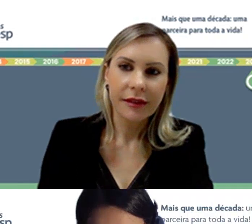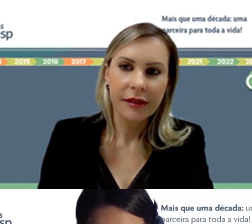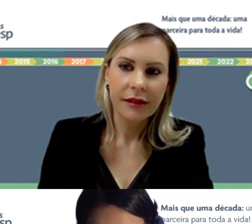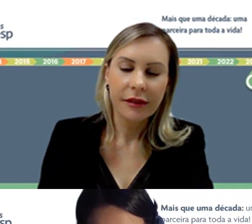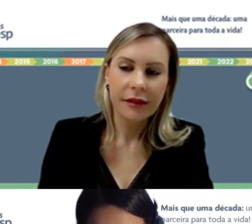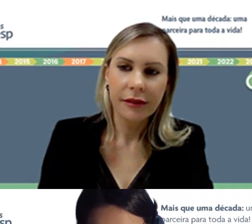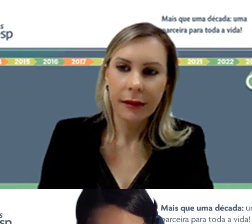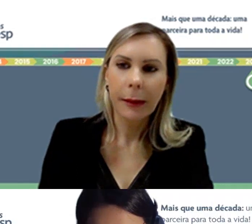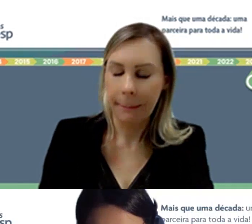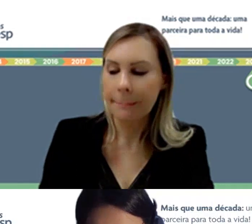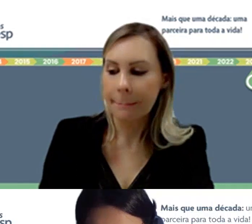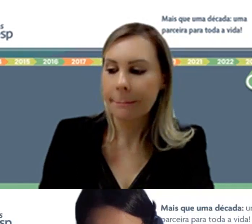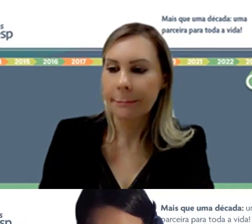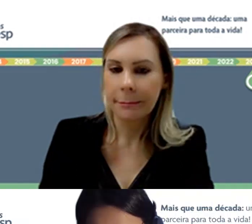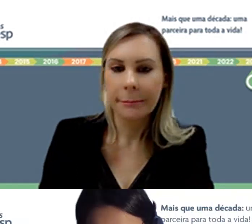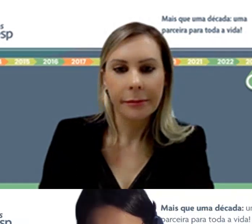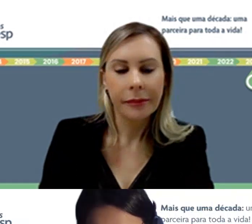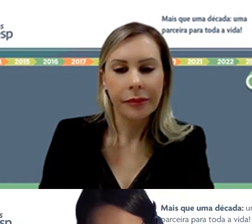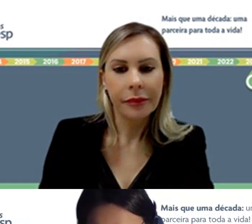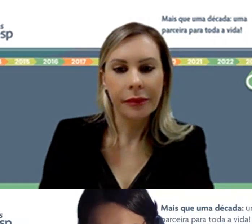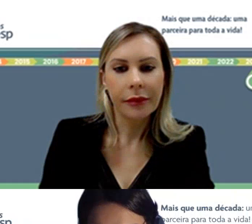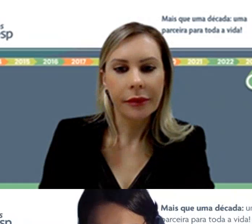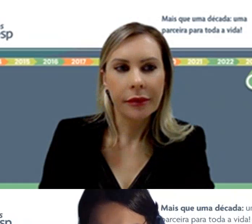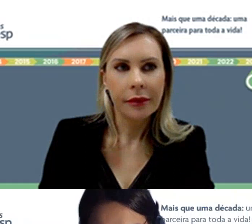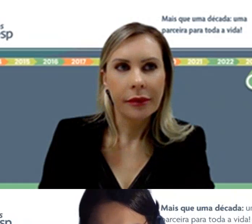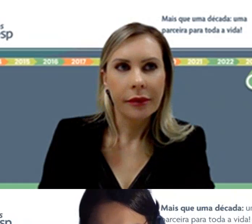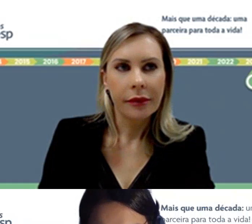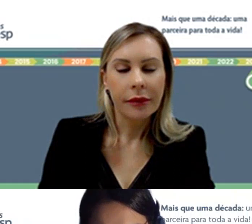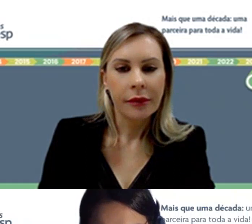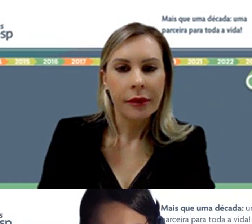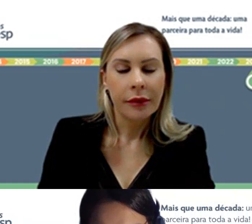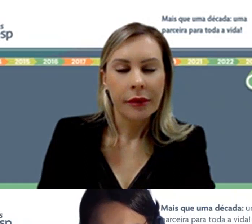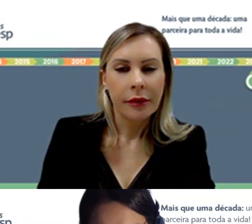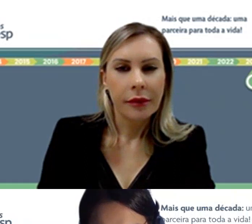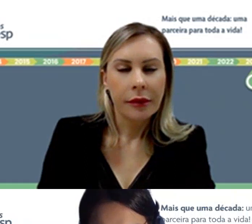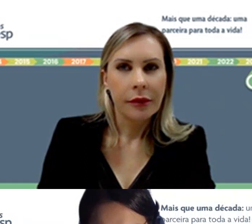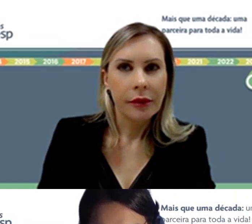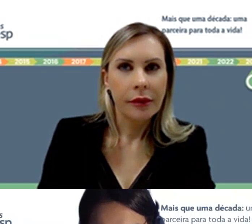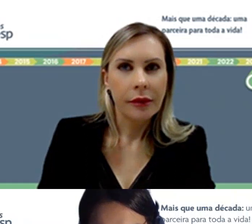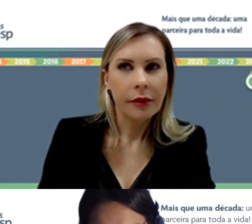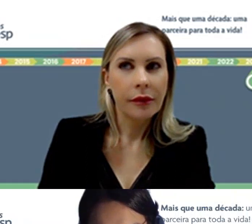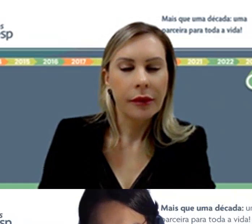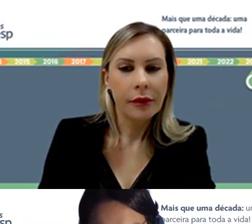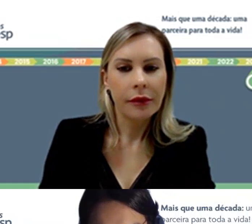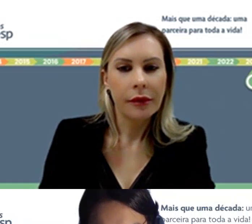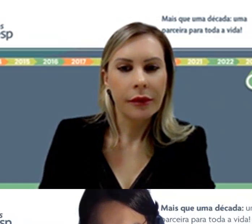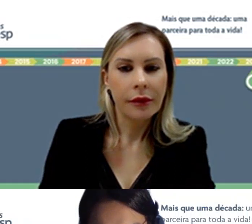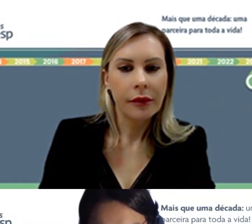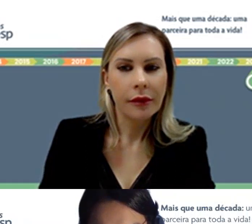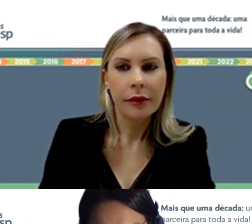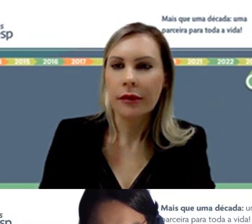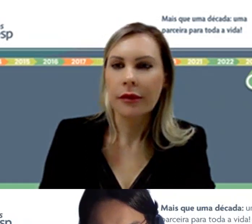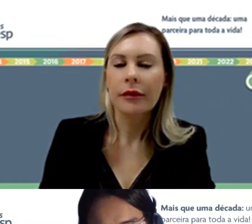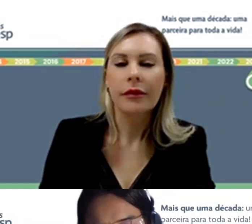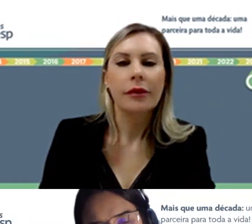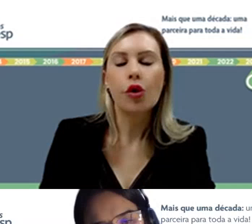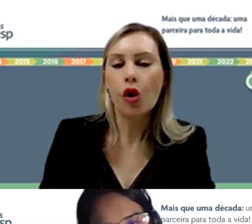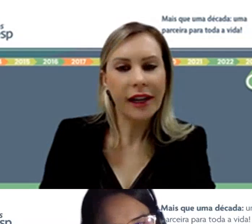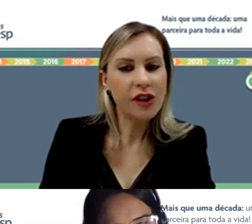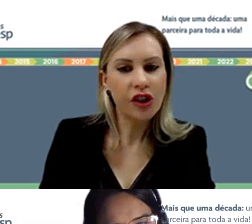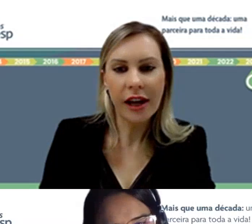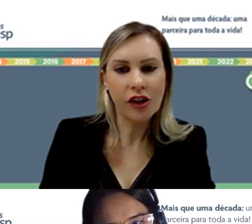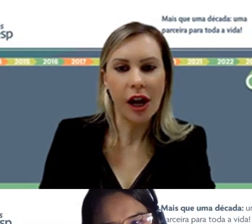do imposto de renda, a minha contribuição, os 8,5%, né, da diferença, eu consigo abater do imposto de renda.